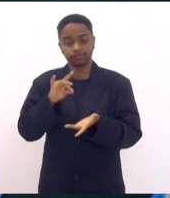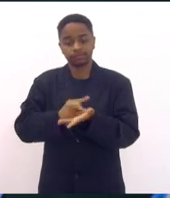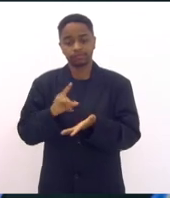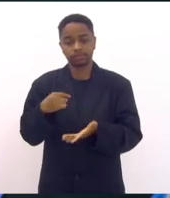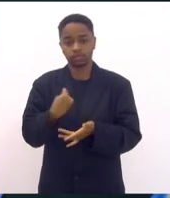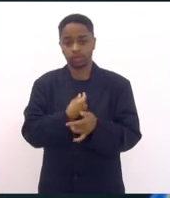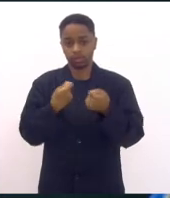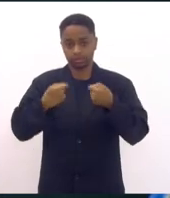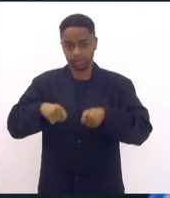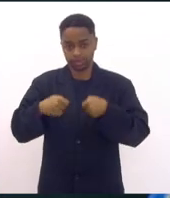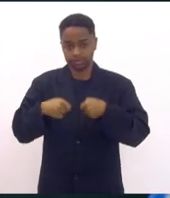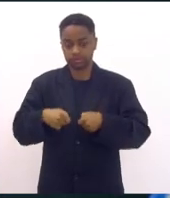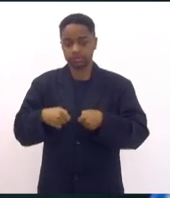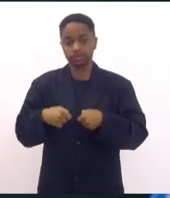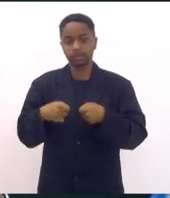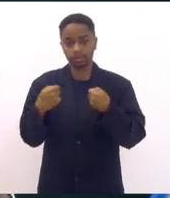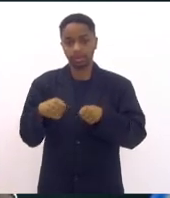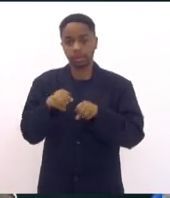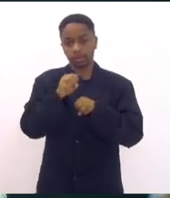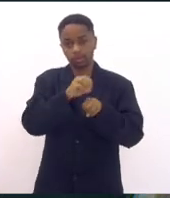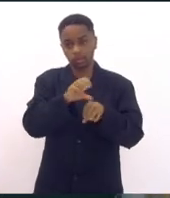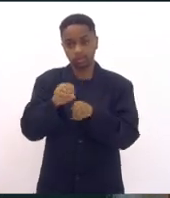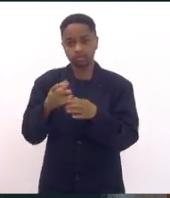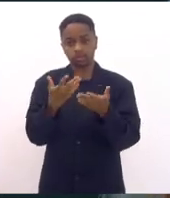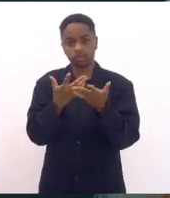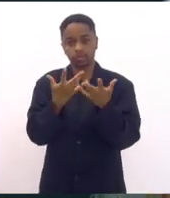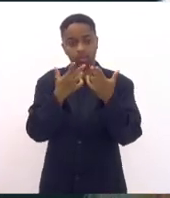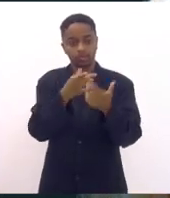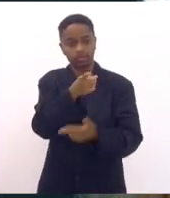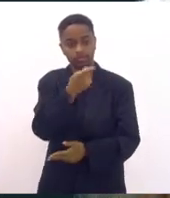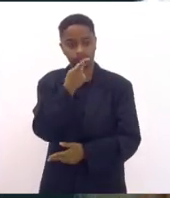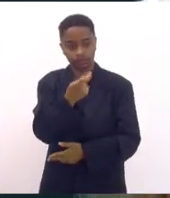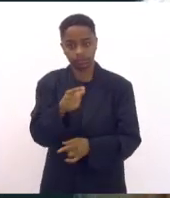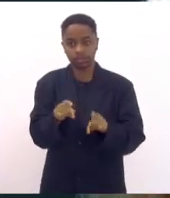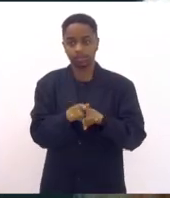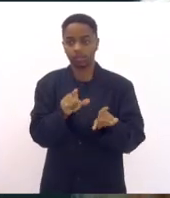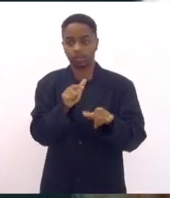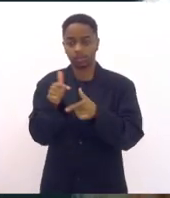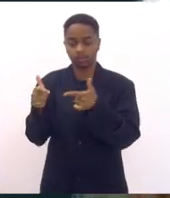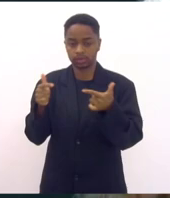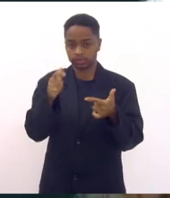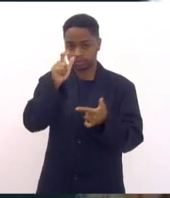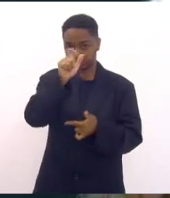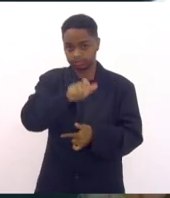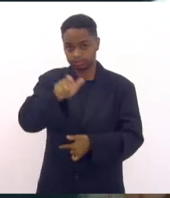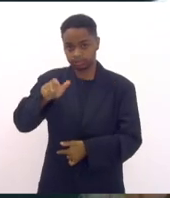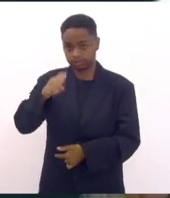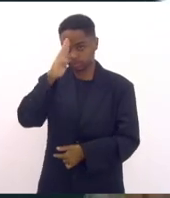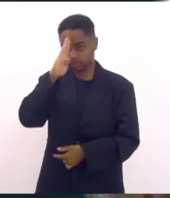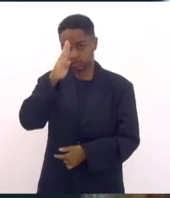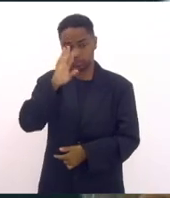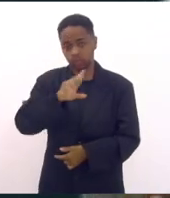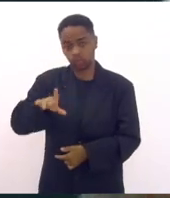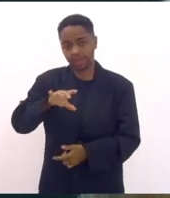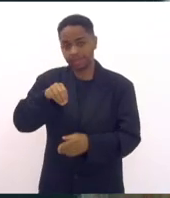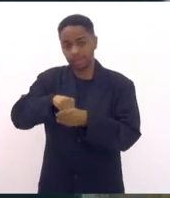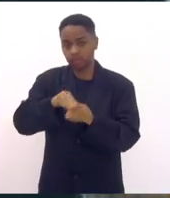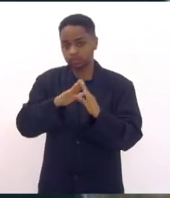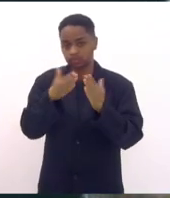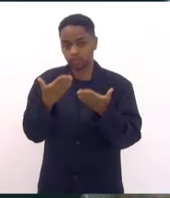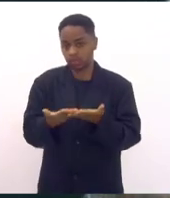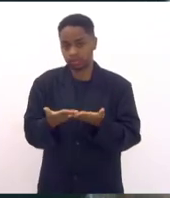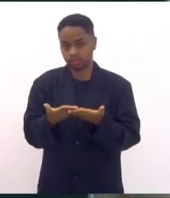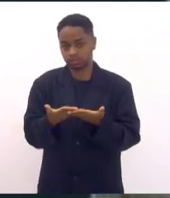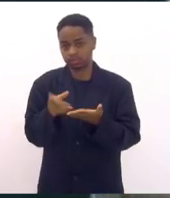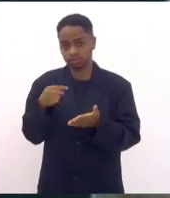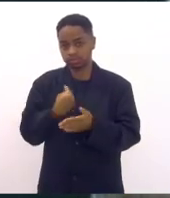precisa educação como vocês Você mesmo falou e outros eh não é dentro da escola que a gente